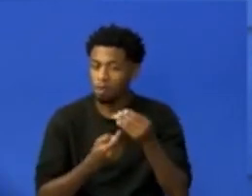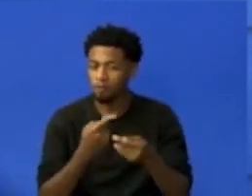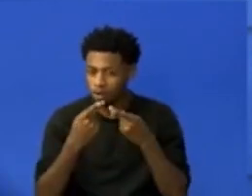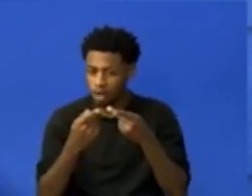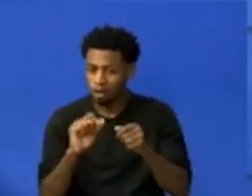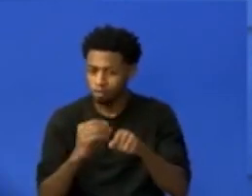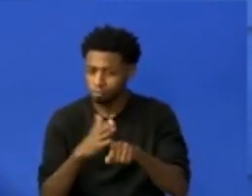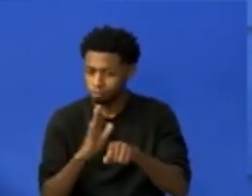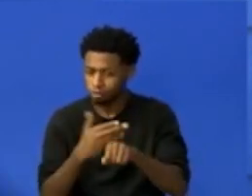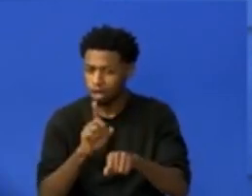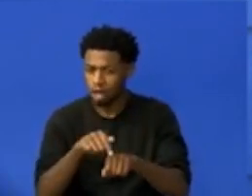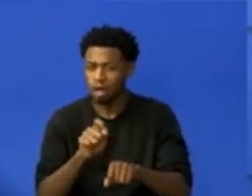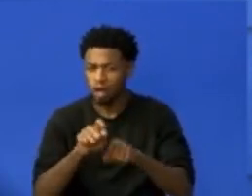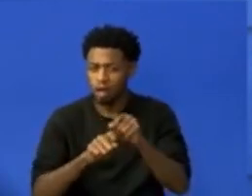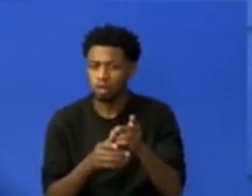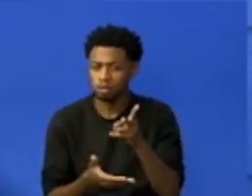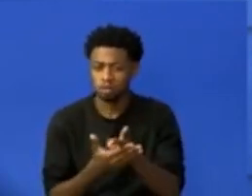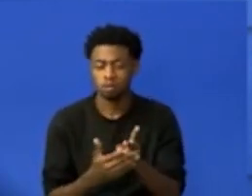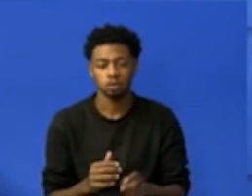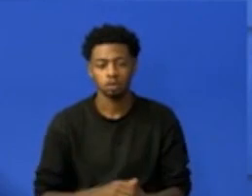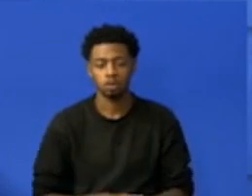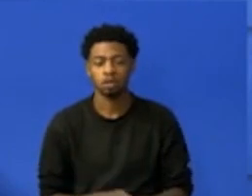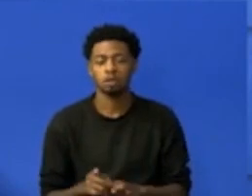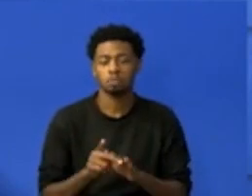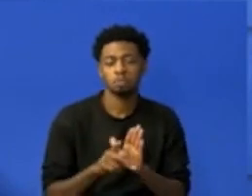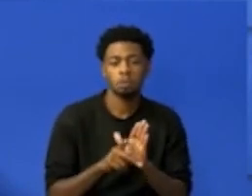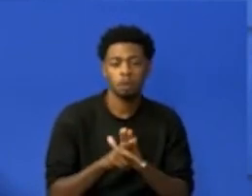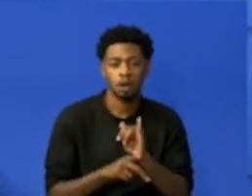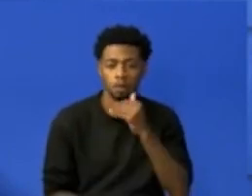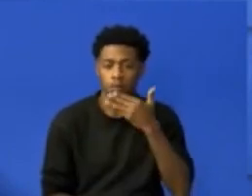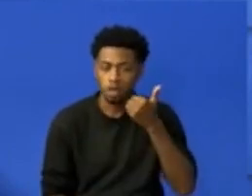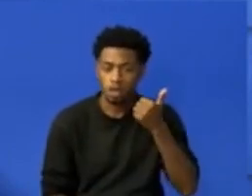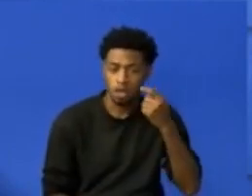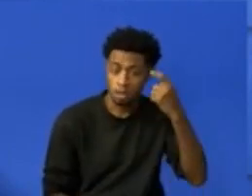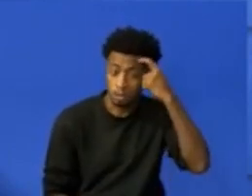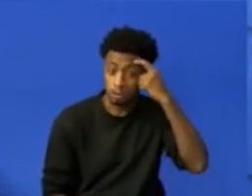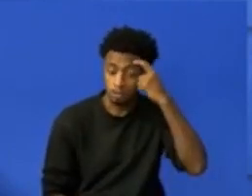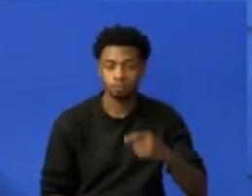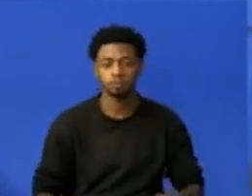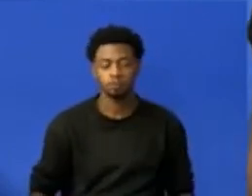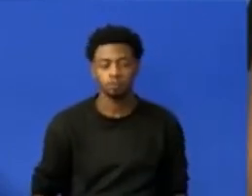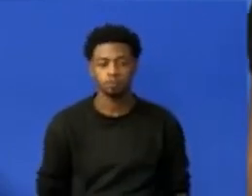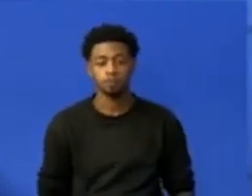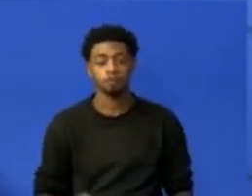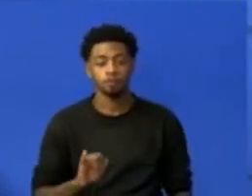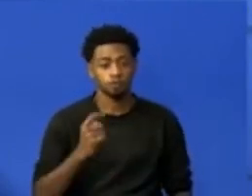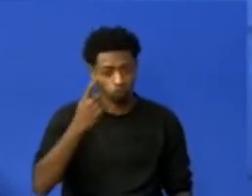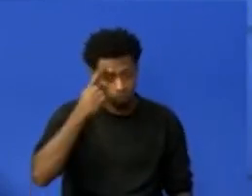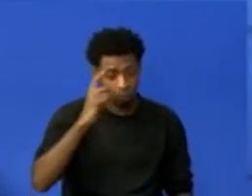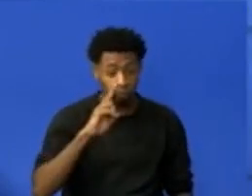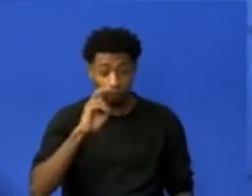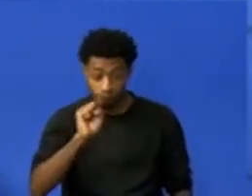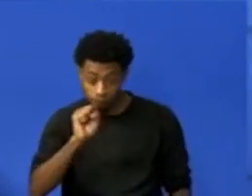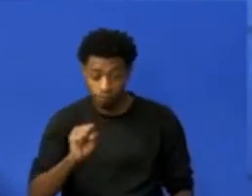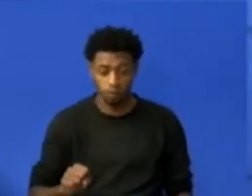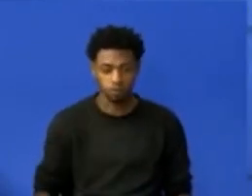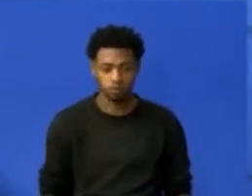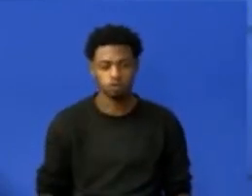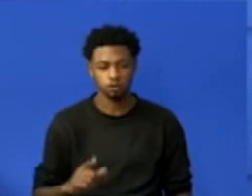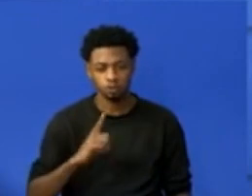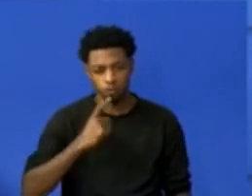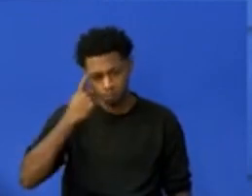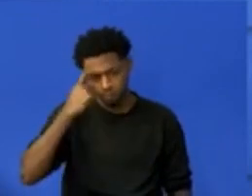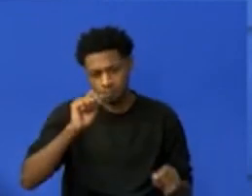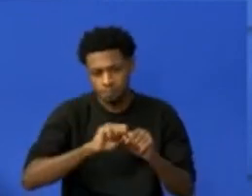falar dos treinamentos que são mais direcionados a essa melhora da cognição. Quando se pensa em força, a gente